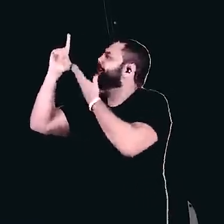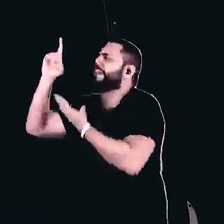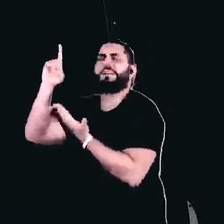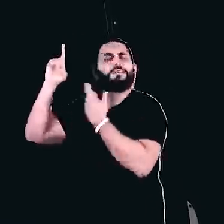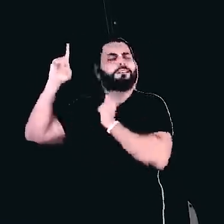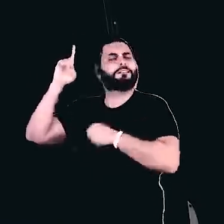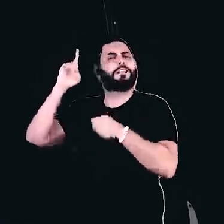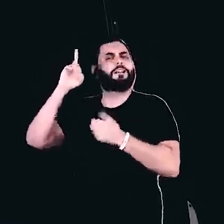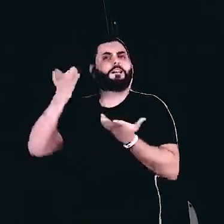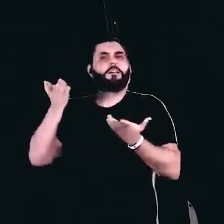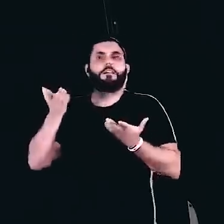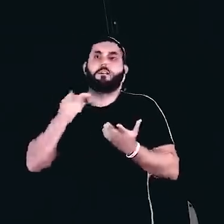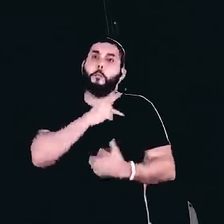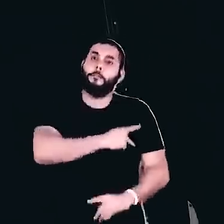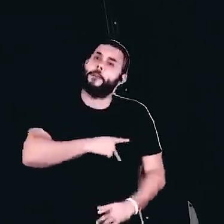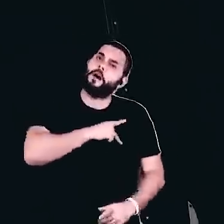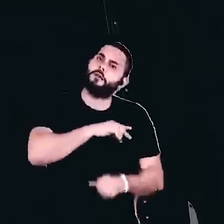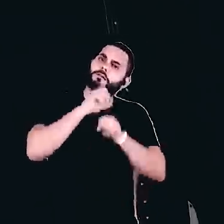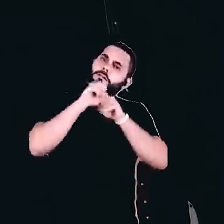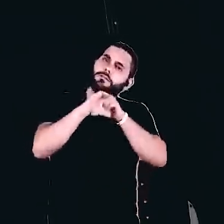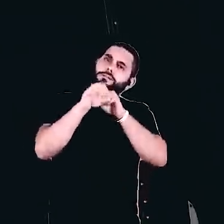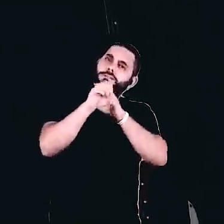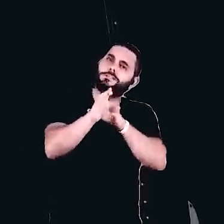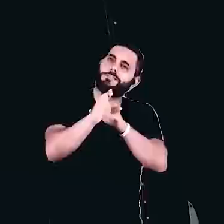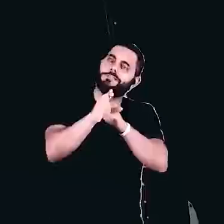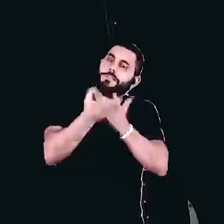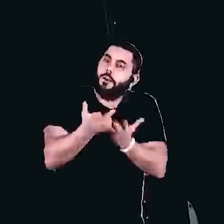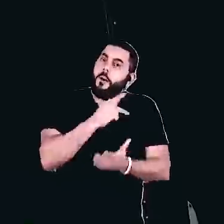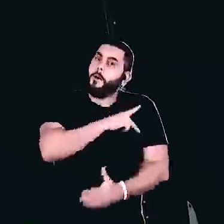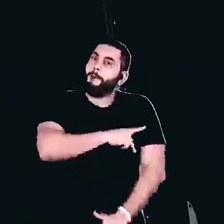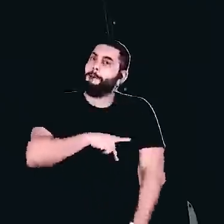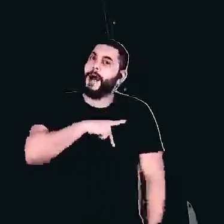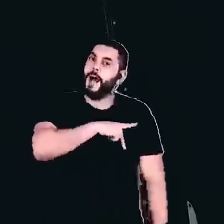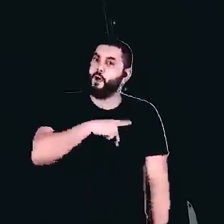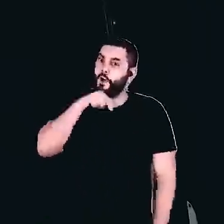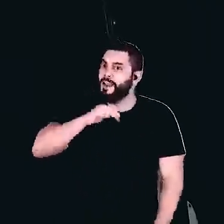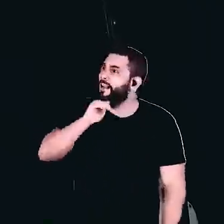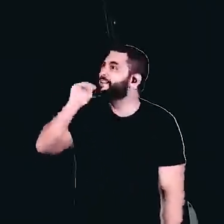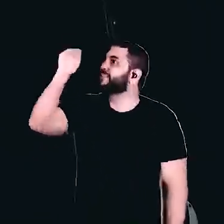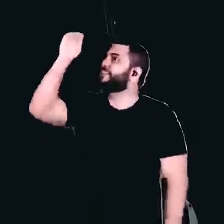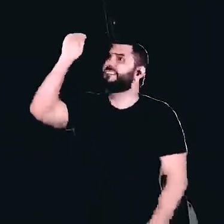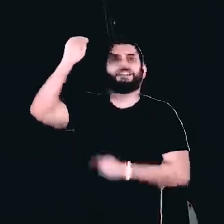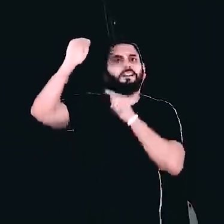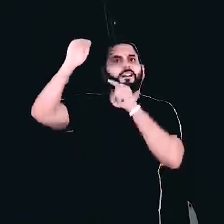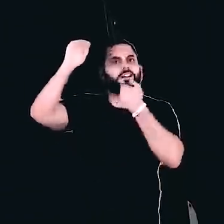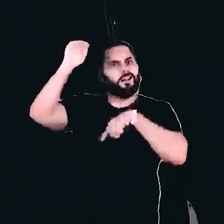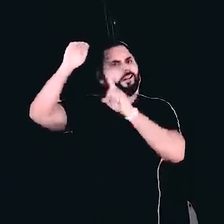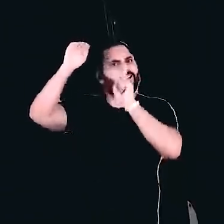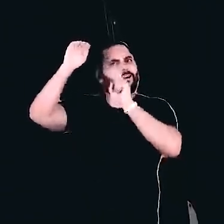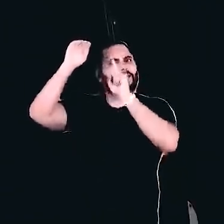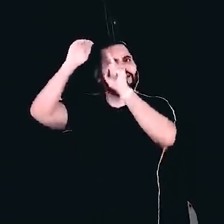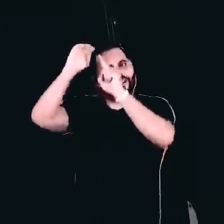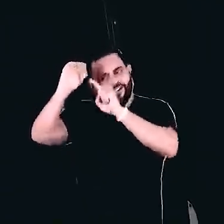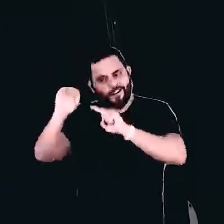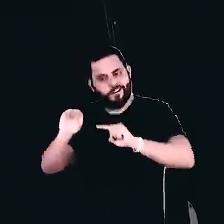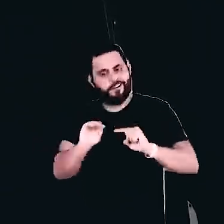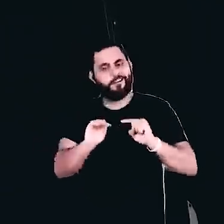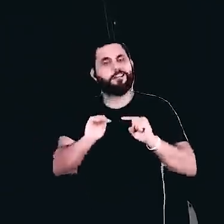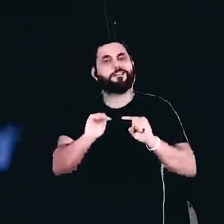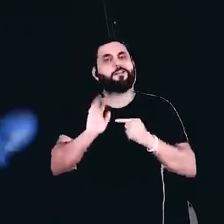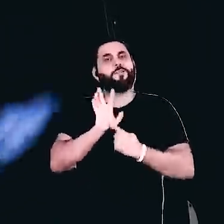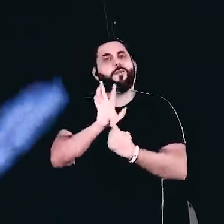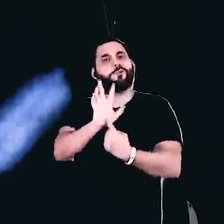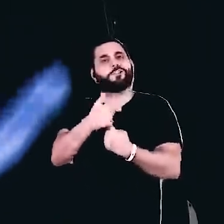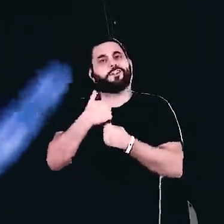lição: sendo apóstolo, se fez prisioneiro; sendo grande, se fez pequeno. Essa é a chave dos